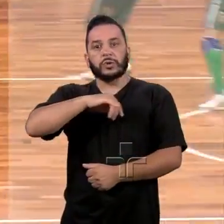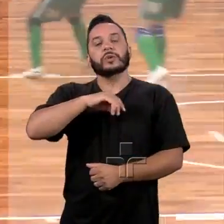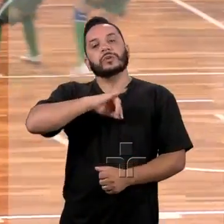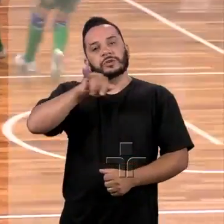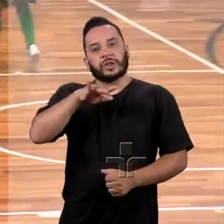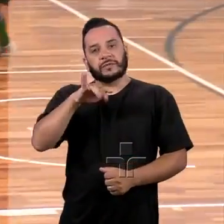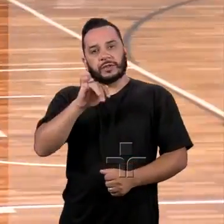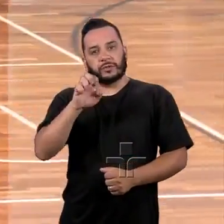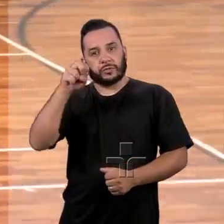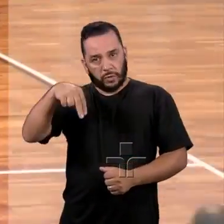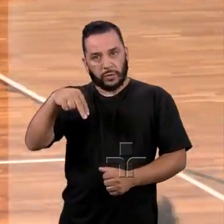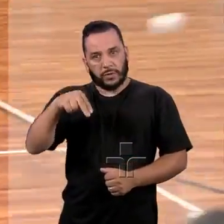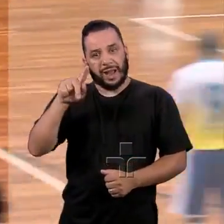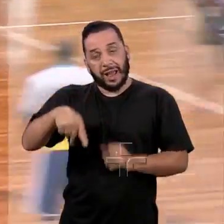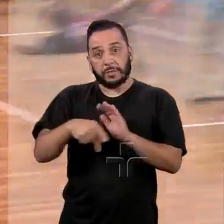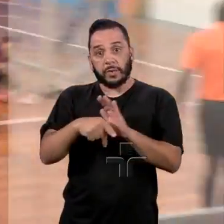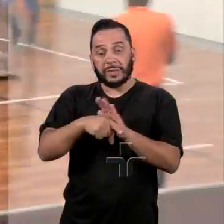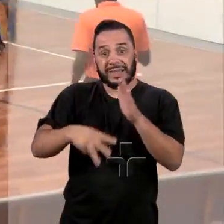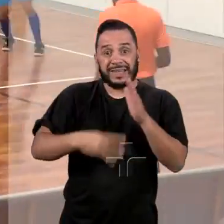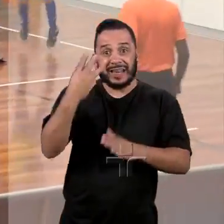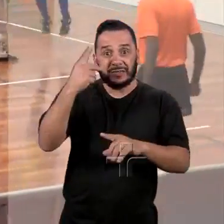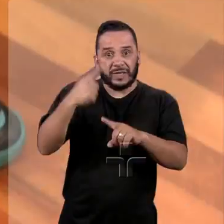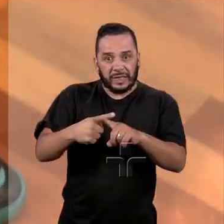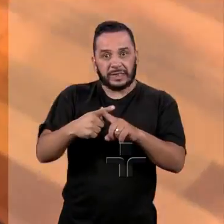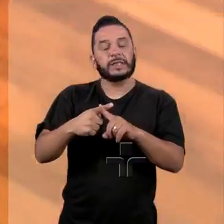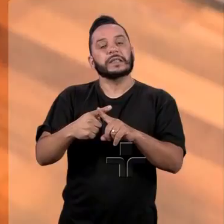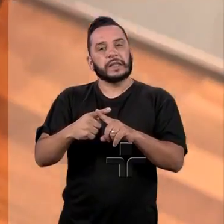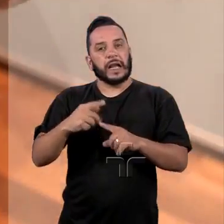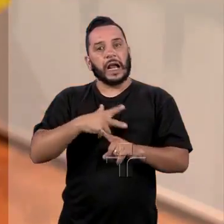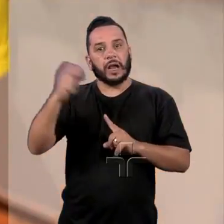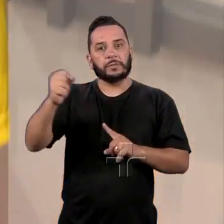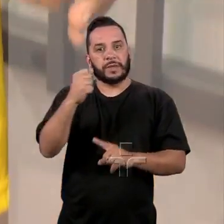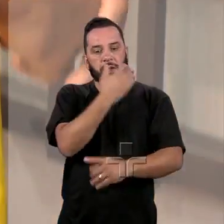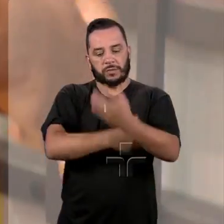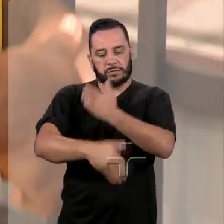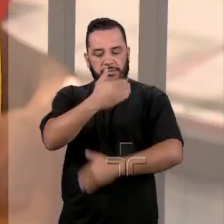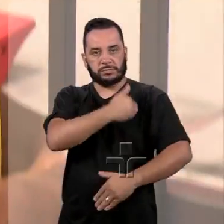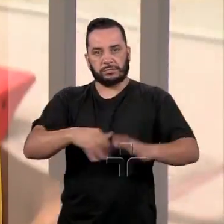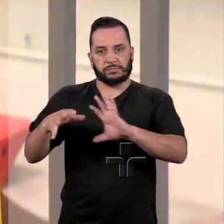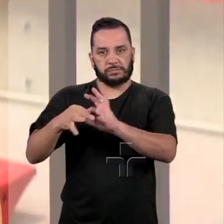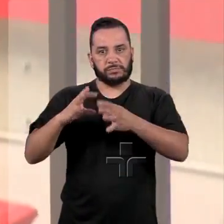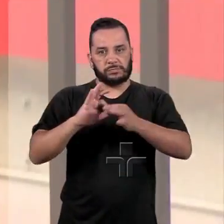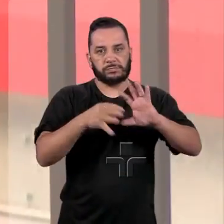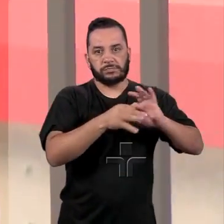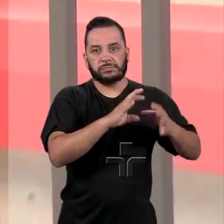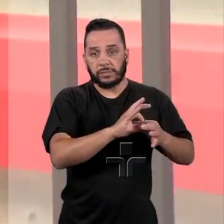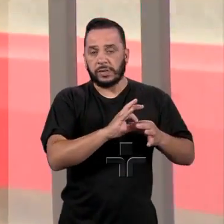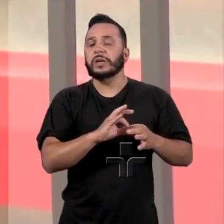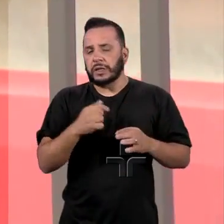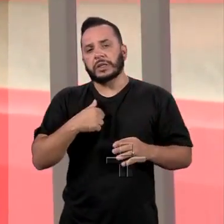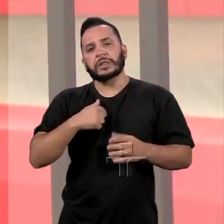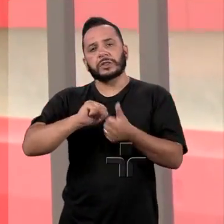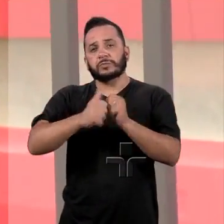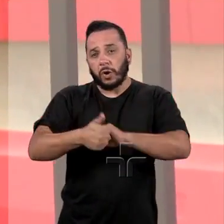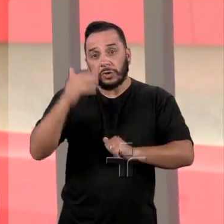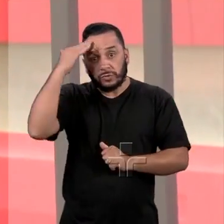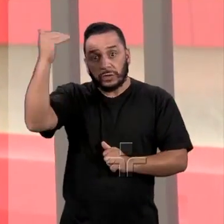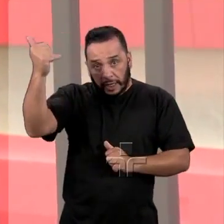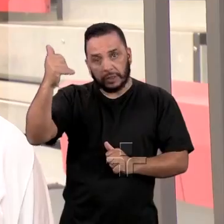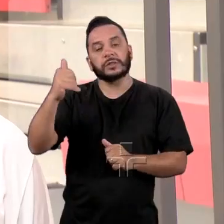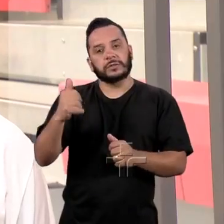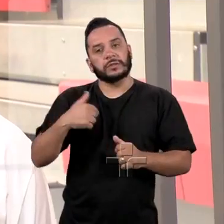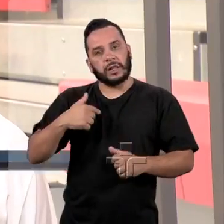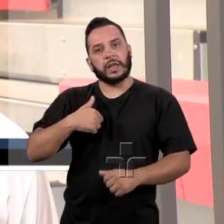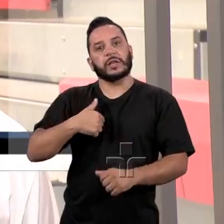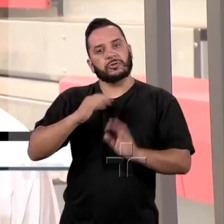o Jefinho, é tricampeão paralímpico. O sucesso no esporte veio com muita dedicação e investimento.